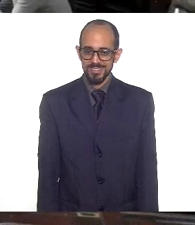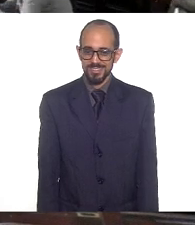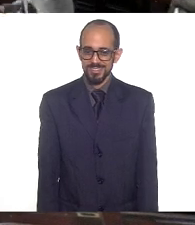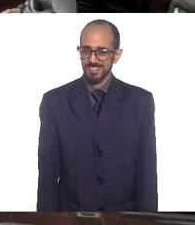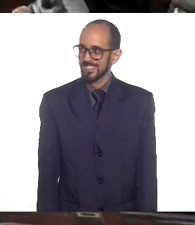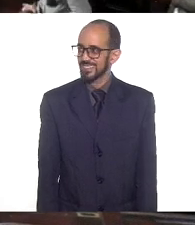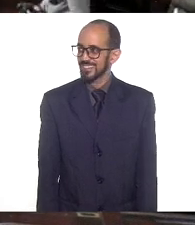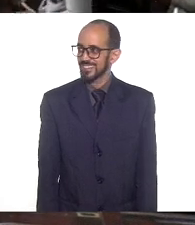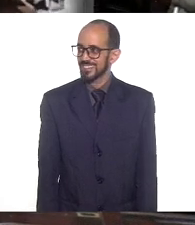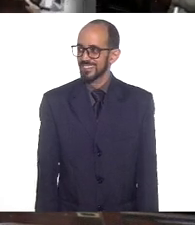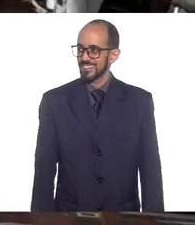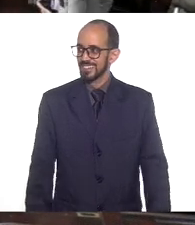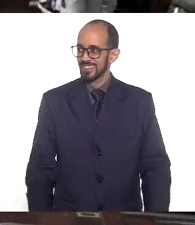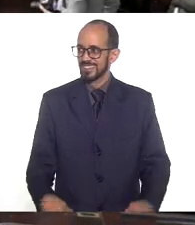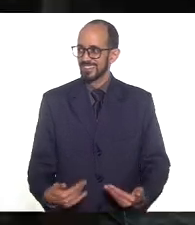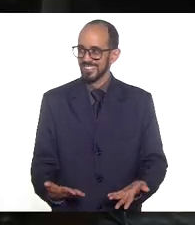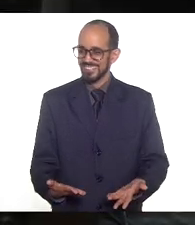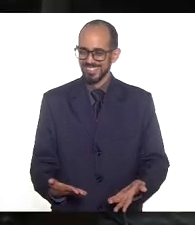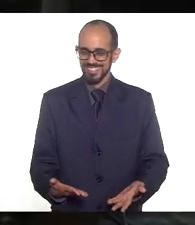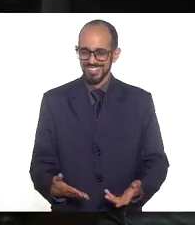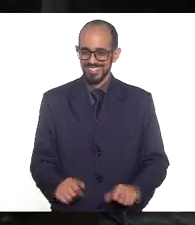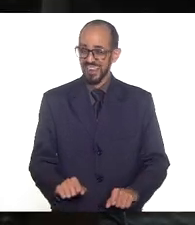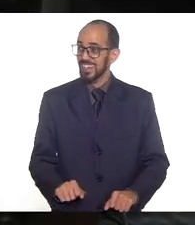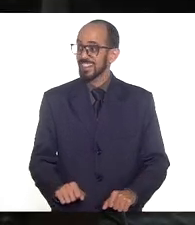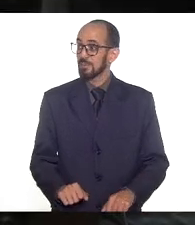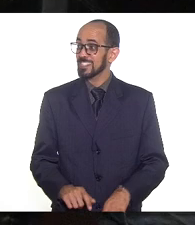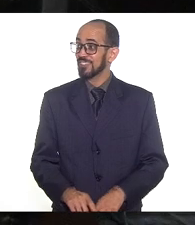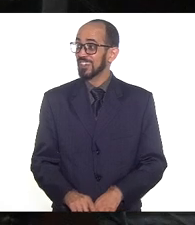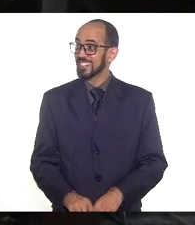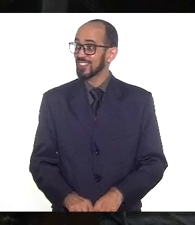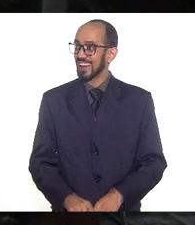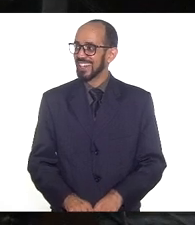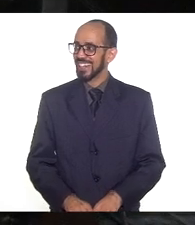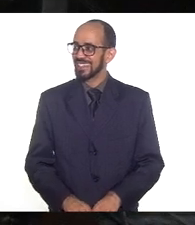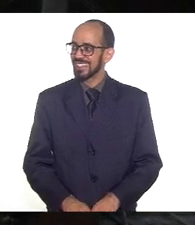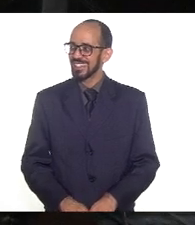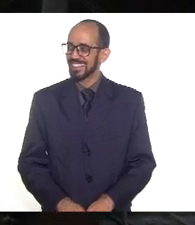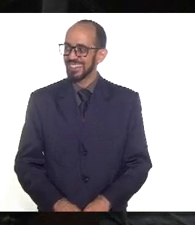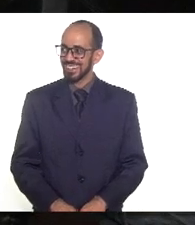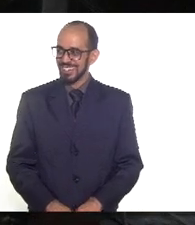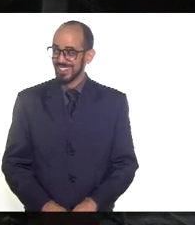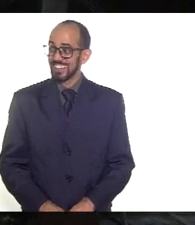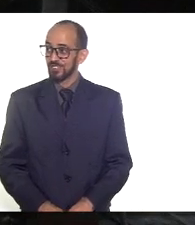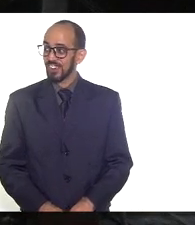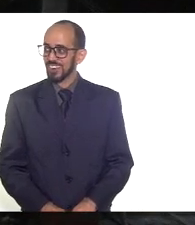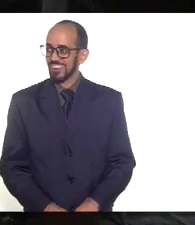a pedir que você nem se ele tá dizendo poder administração do Estado poderá